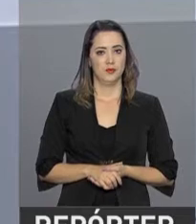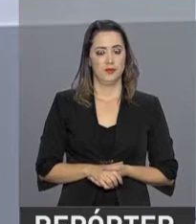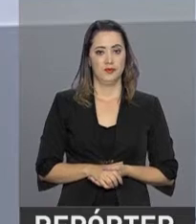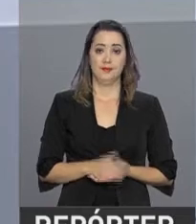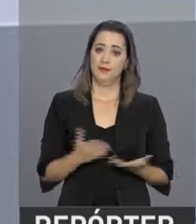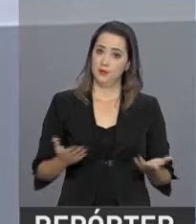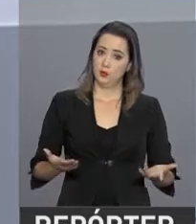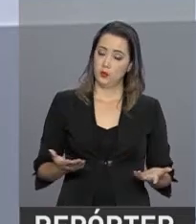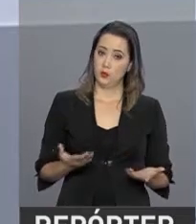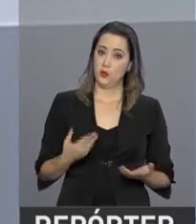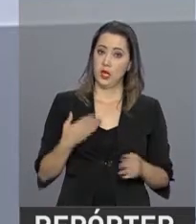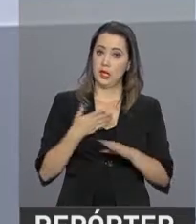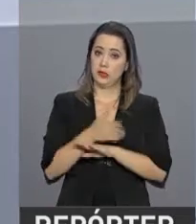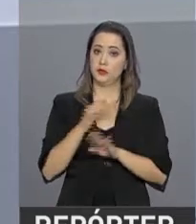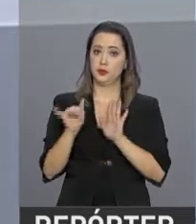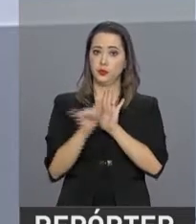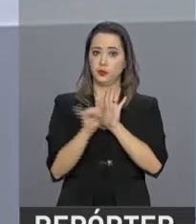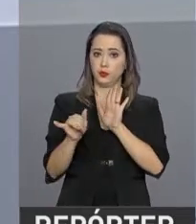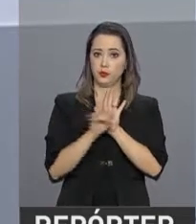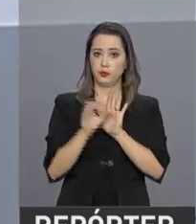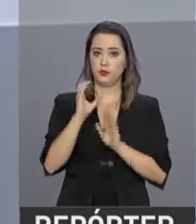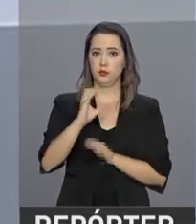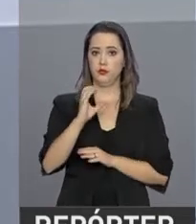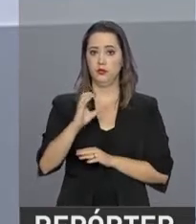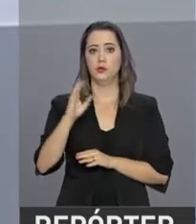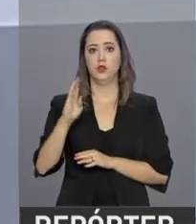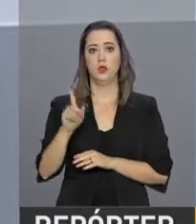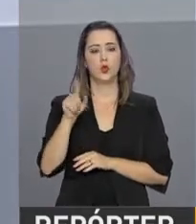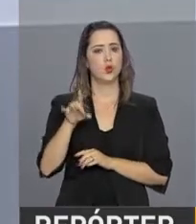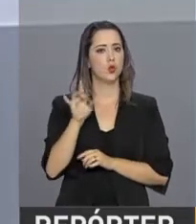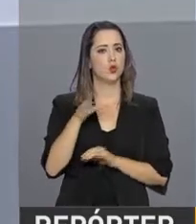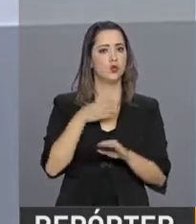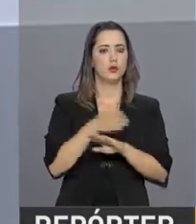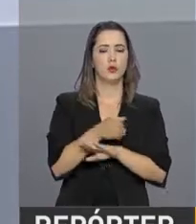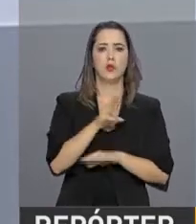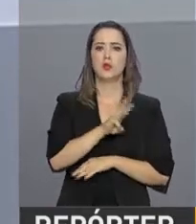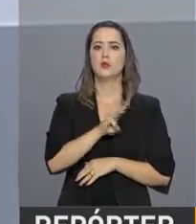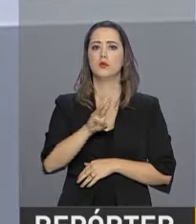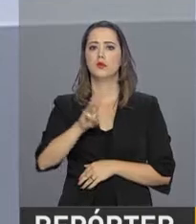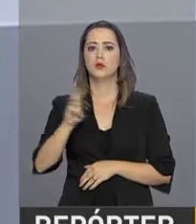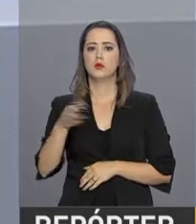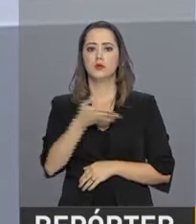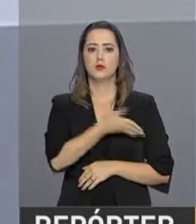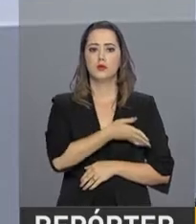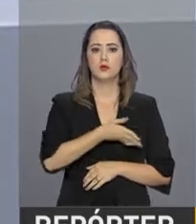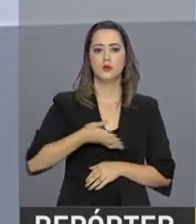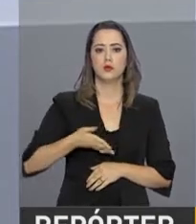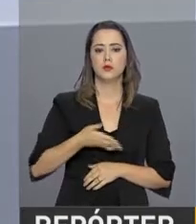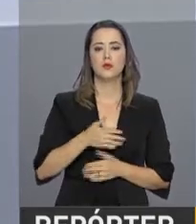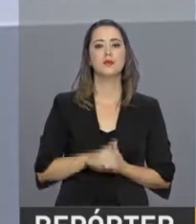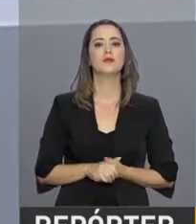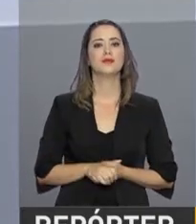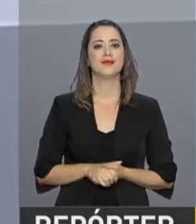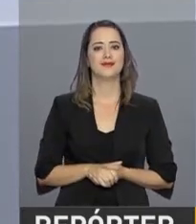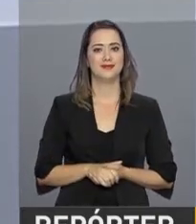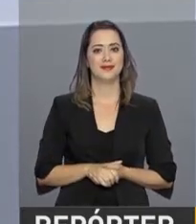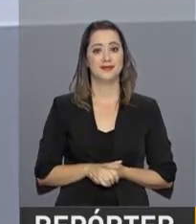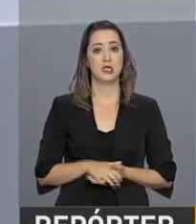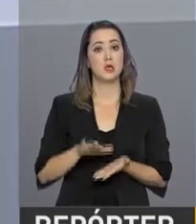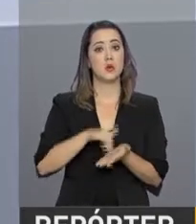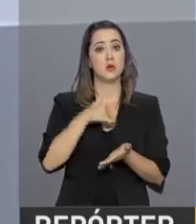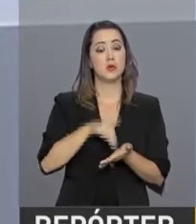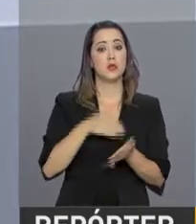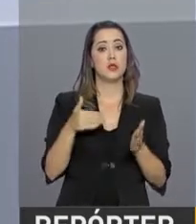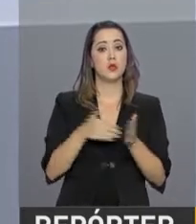E olha, acessar o edital do CCBB é simples, basta entrar pela internet no endereço que aparece aí na sua tela.